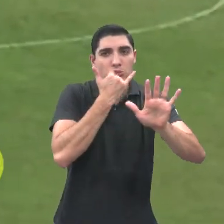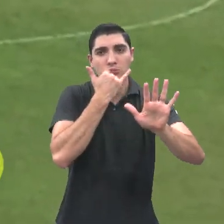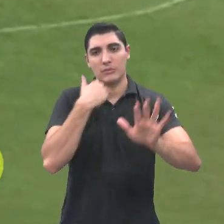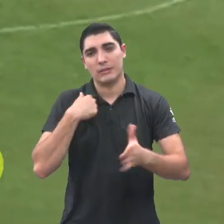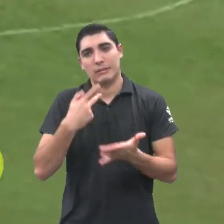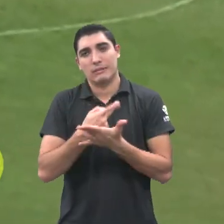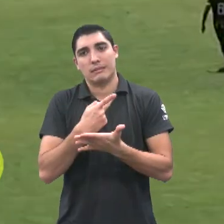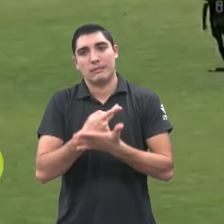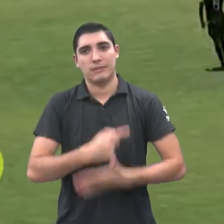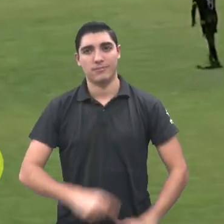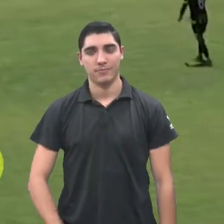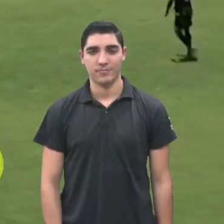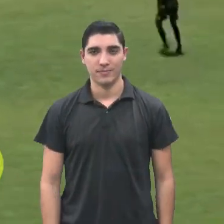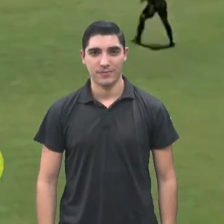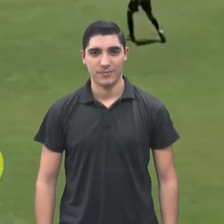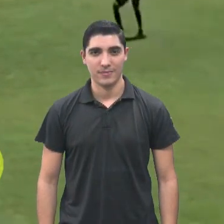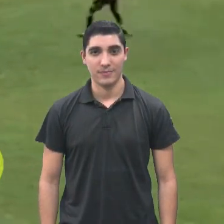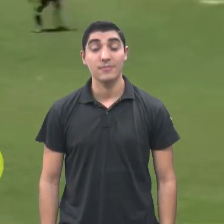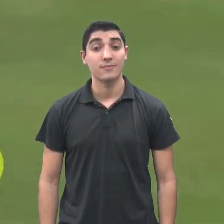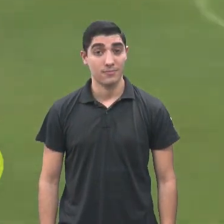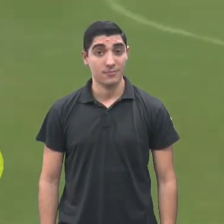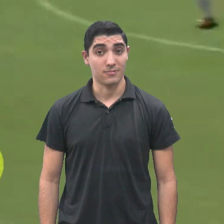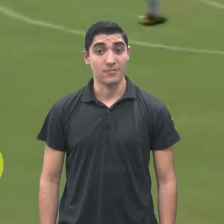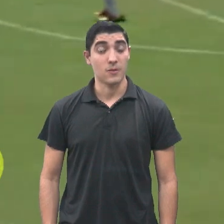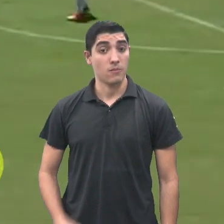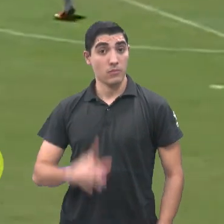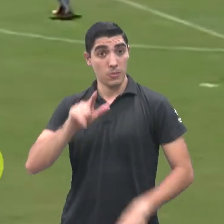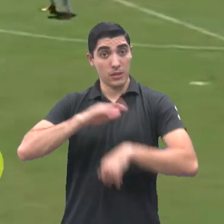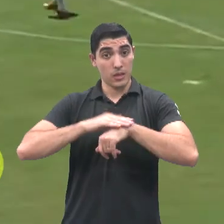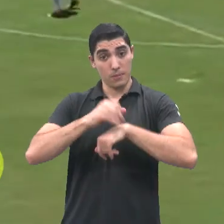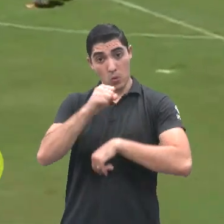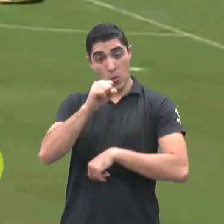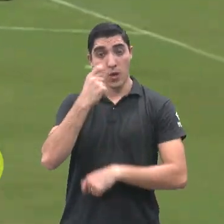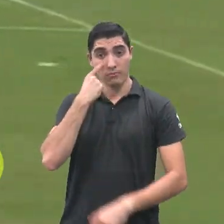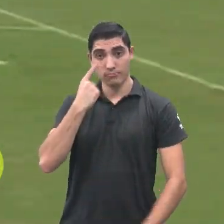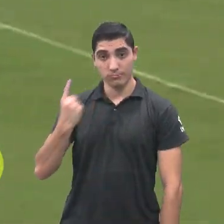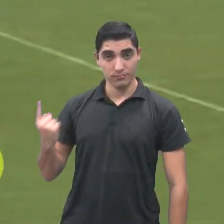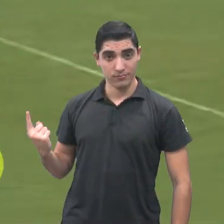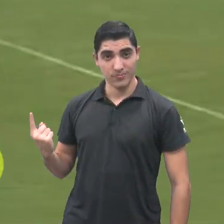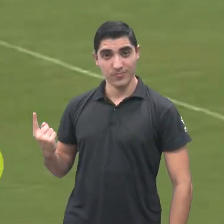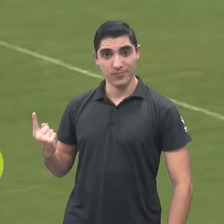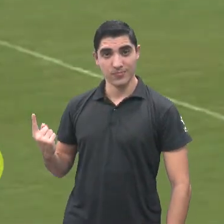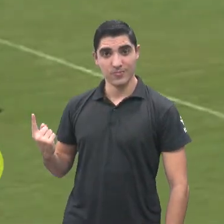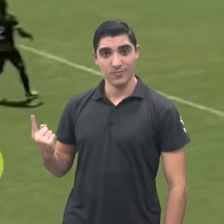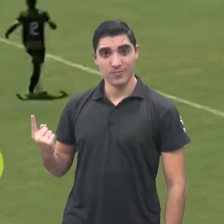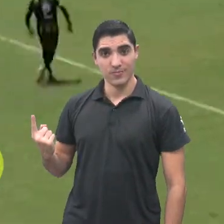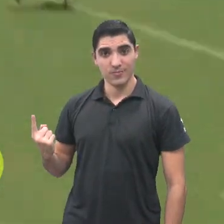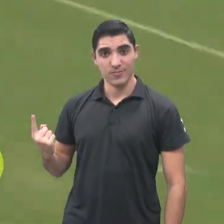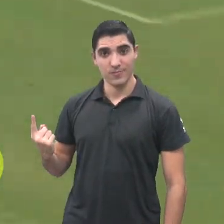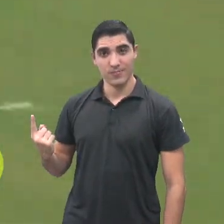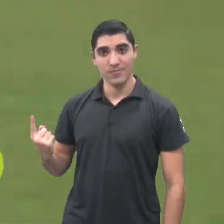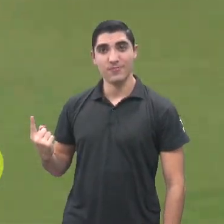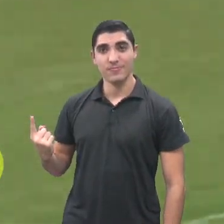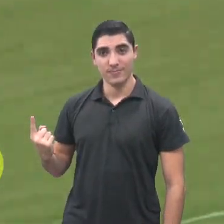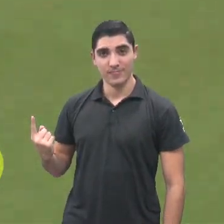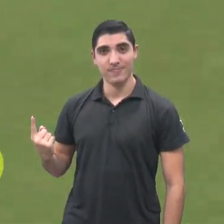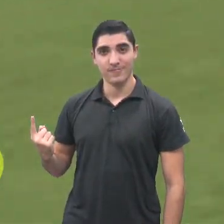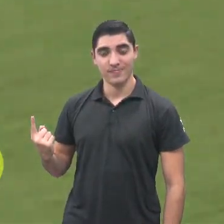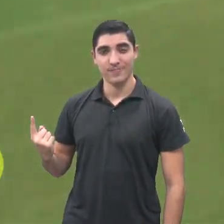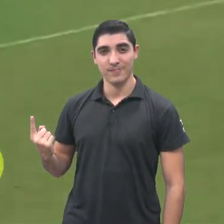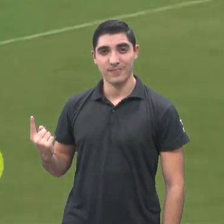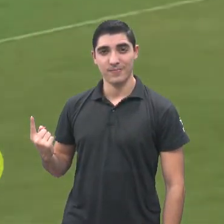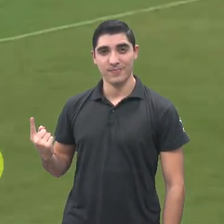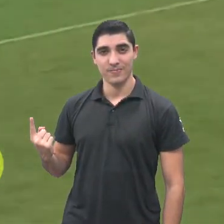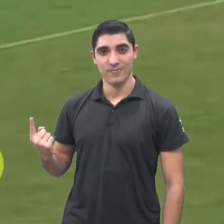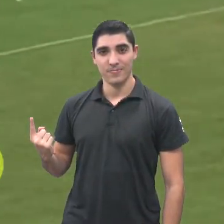mundo. Aos 8, o joseense chegou depois dessa boa triangulação de passes até chegar aqui na direita para Neres,